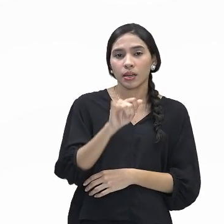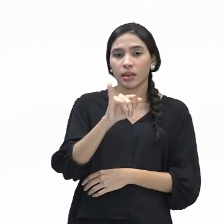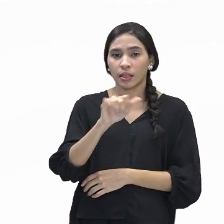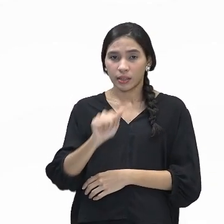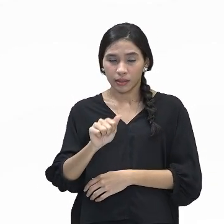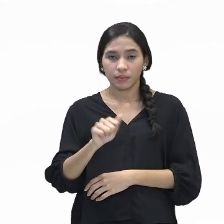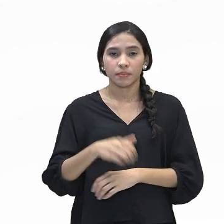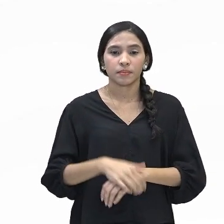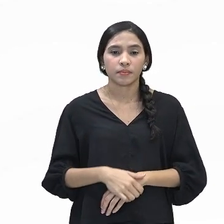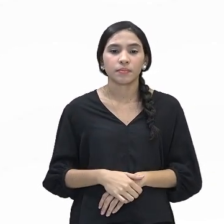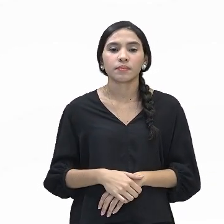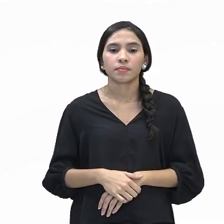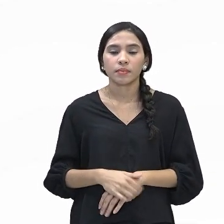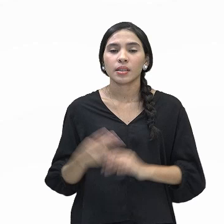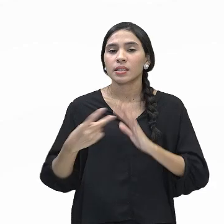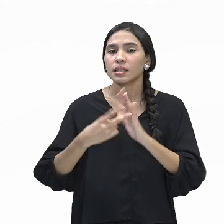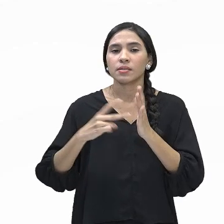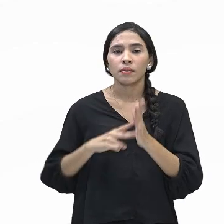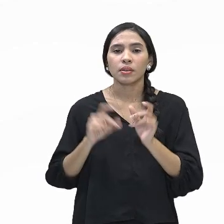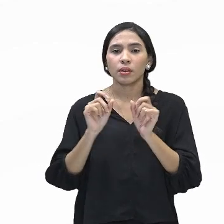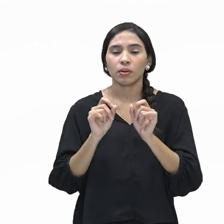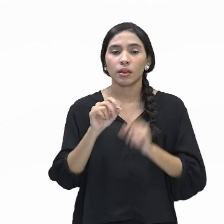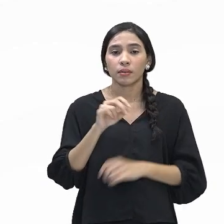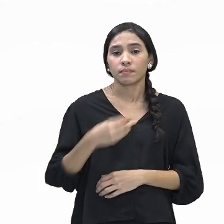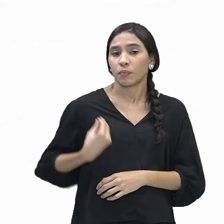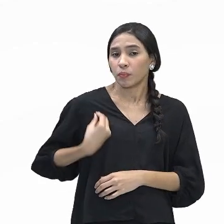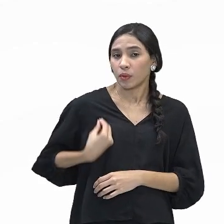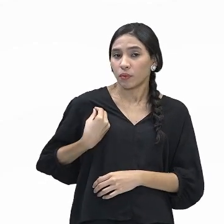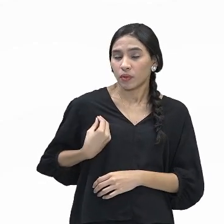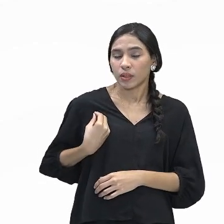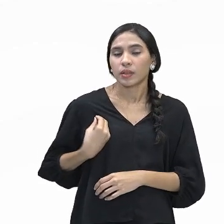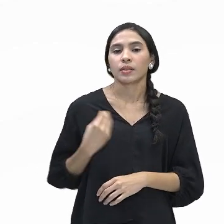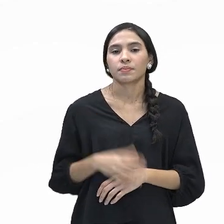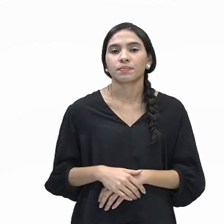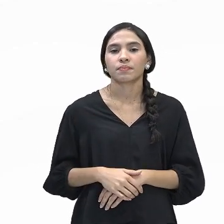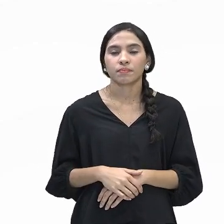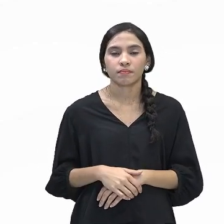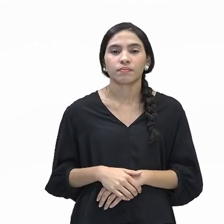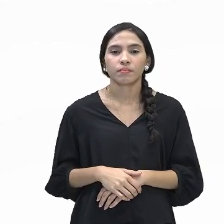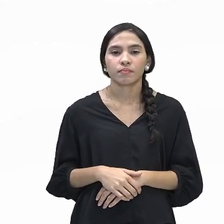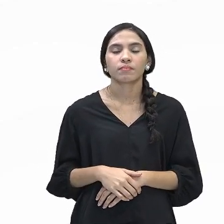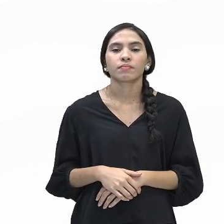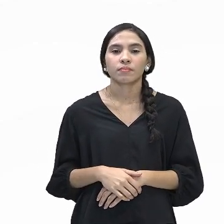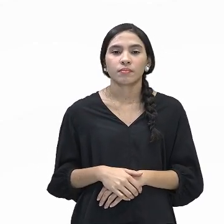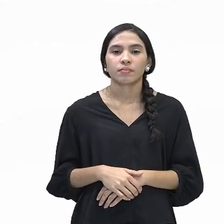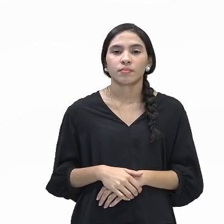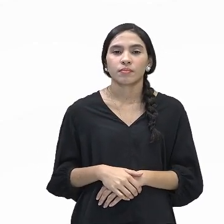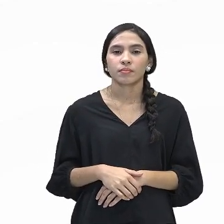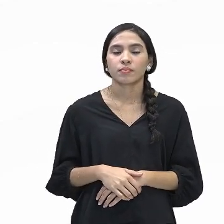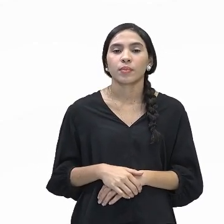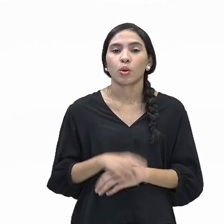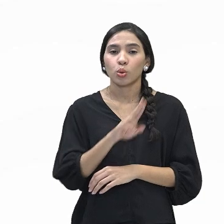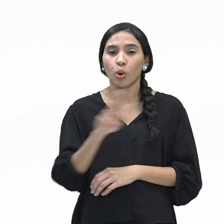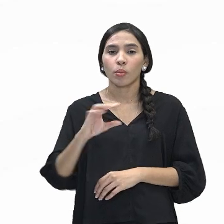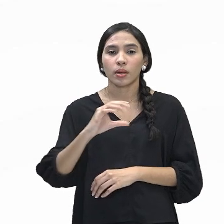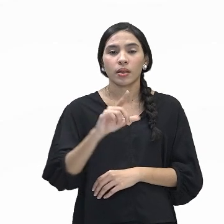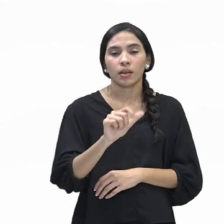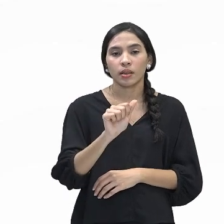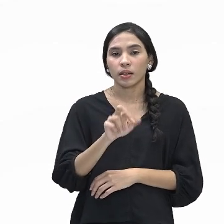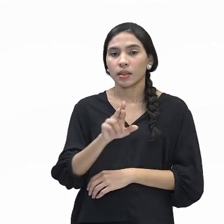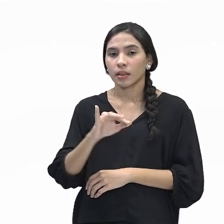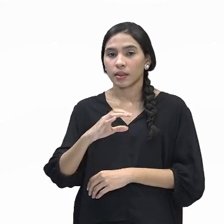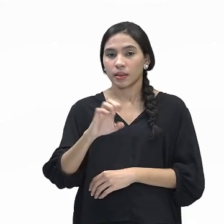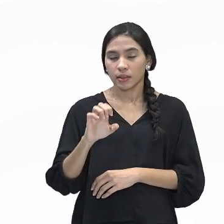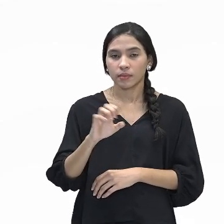Aya, cujo significado é vida em hebraico, passou a chamar-se Clarice, né? Então